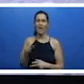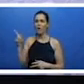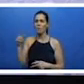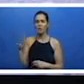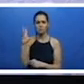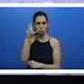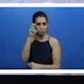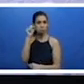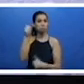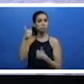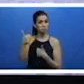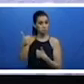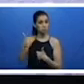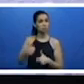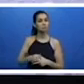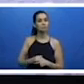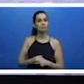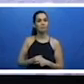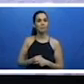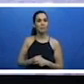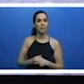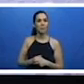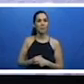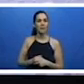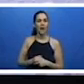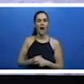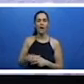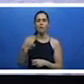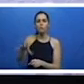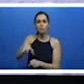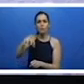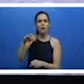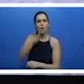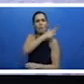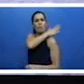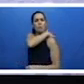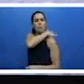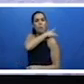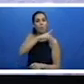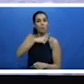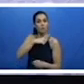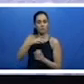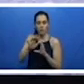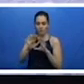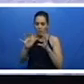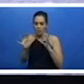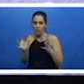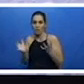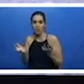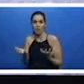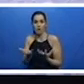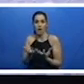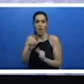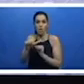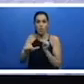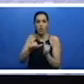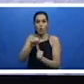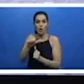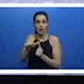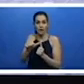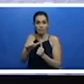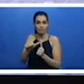eficiente também. O que seria um pulmão eficiente? É aquele que tem maior superfície de contato para trocas